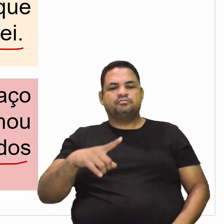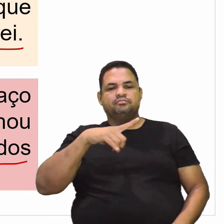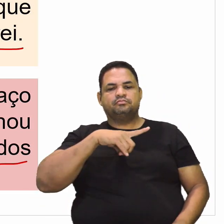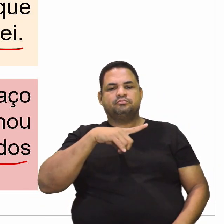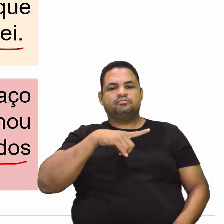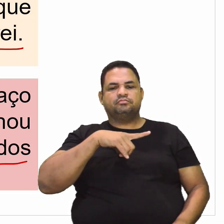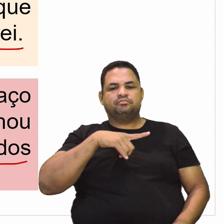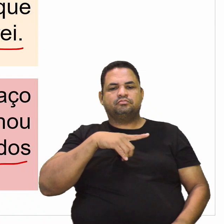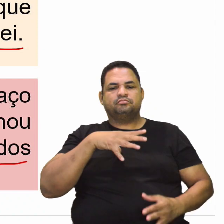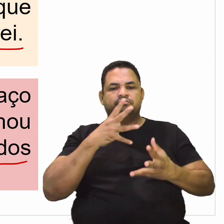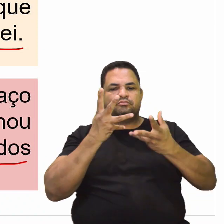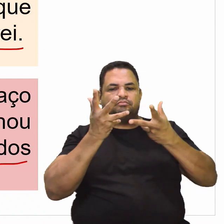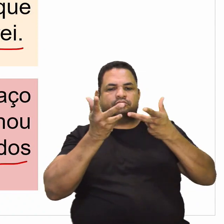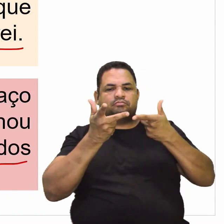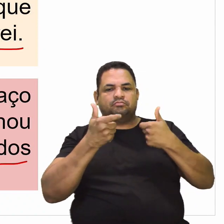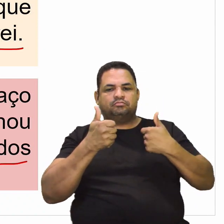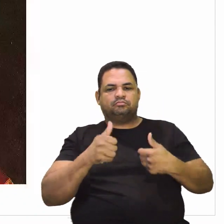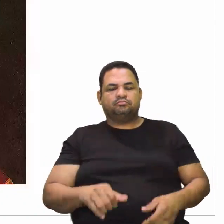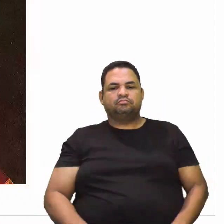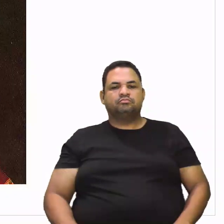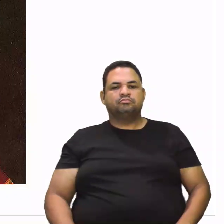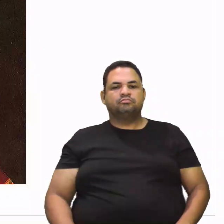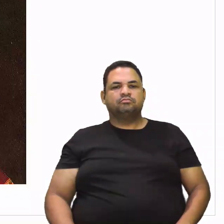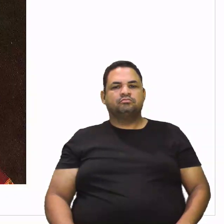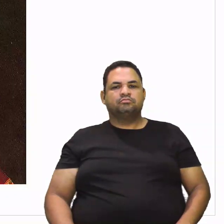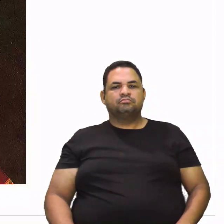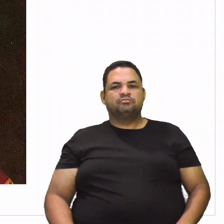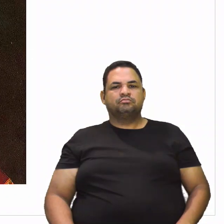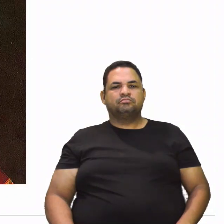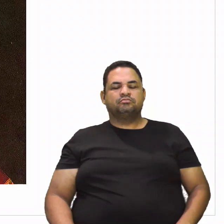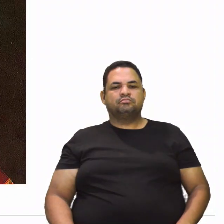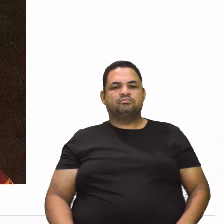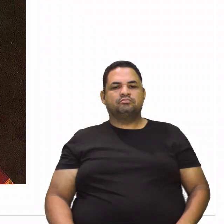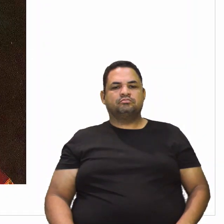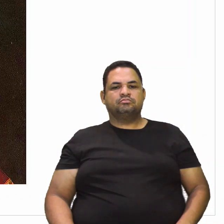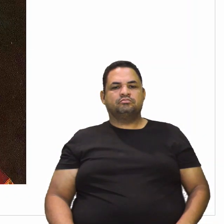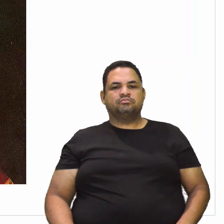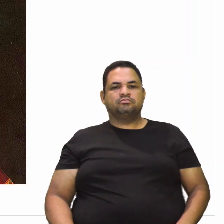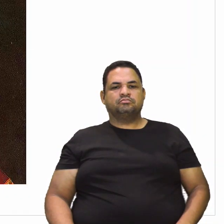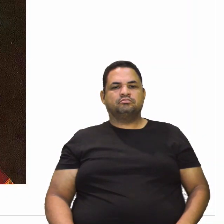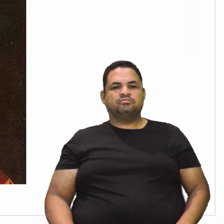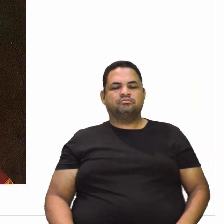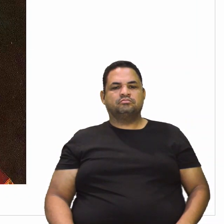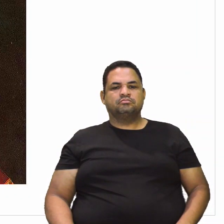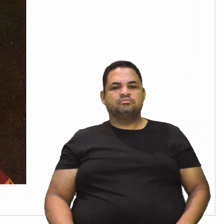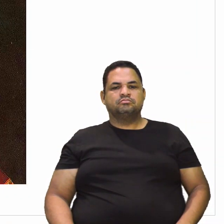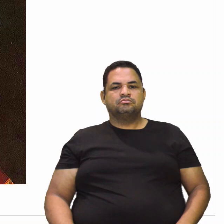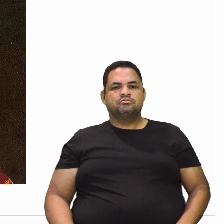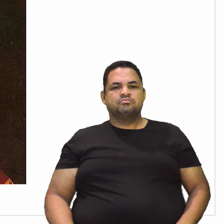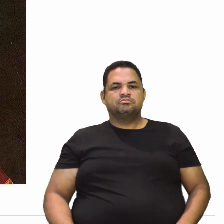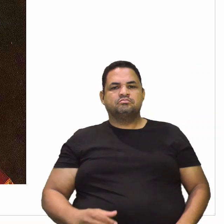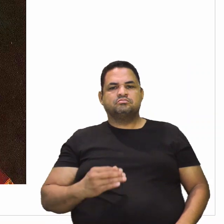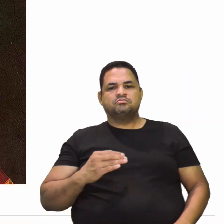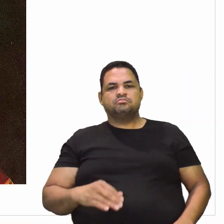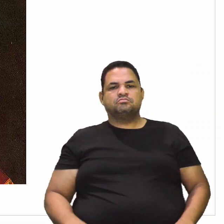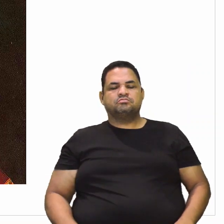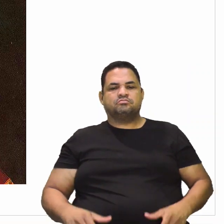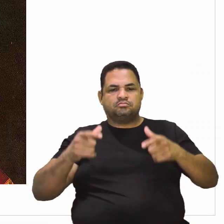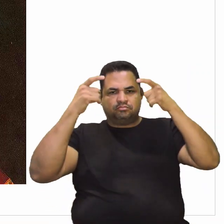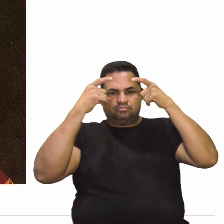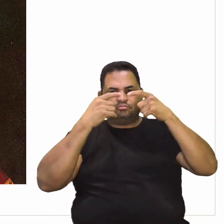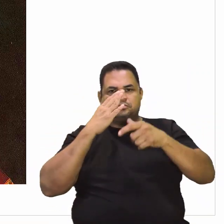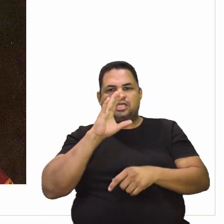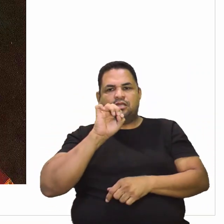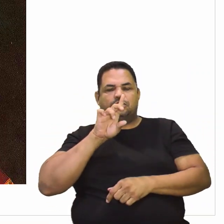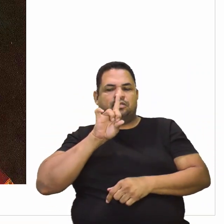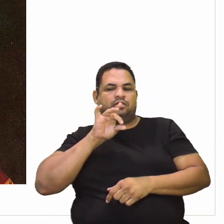suas habilidades. Olha aí, esse aqui é um fera. Vamos agora para Carlos. Veja, os reis